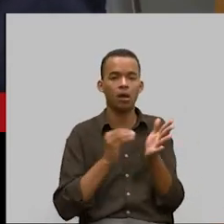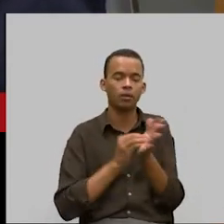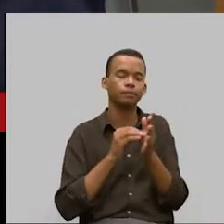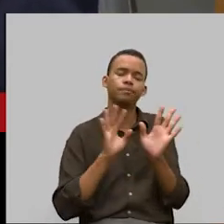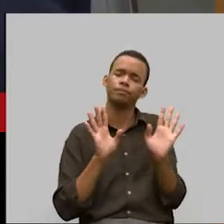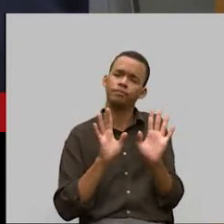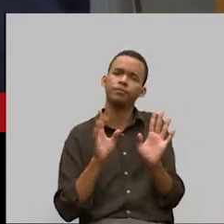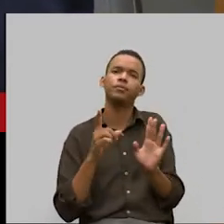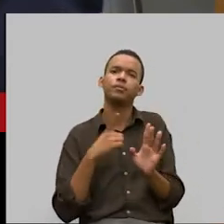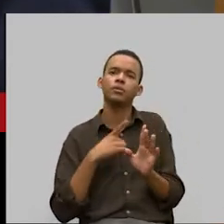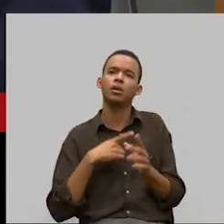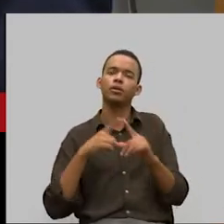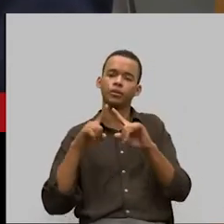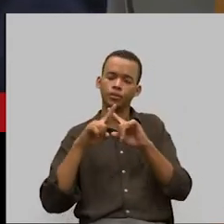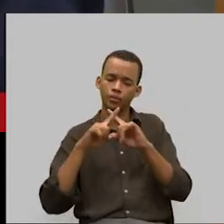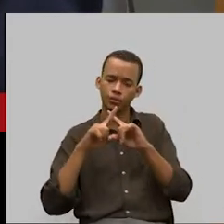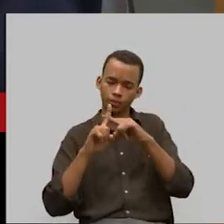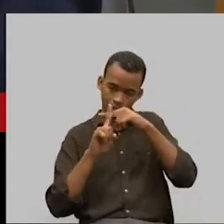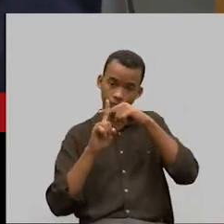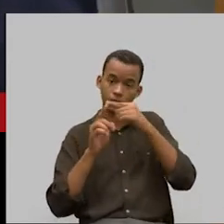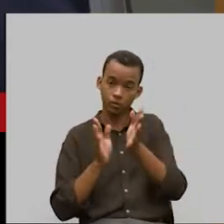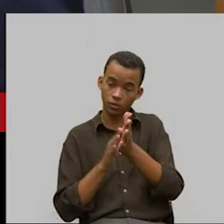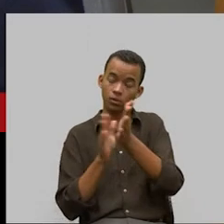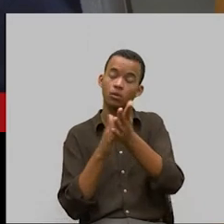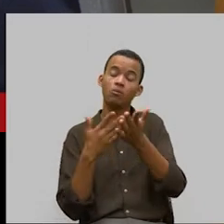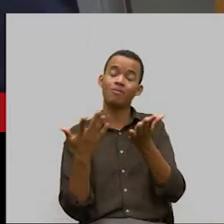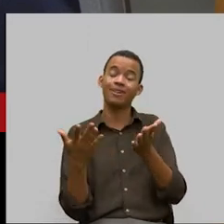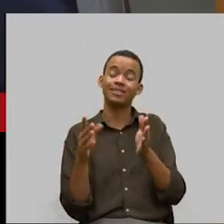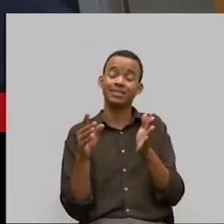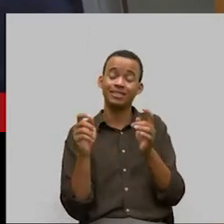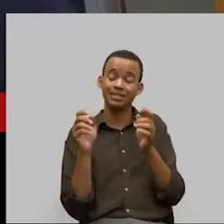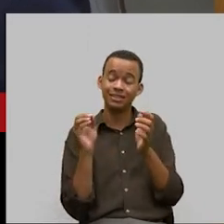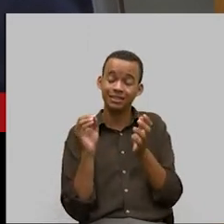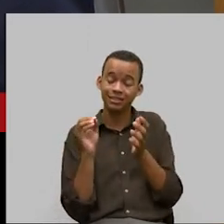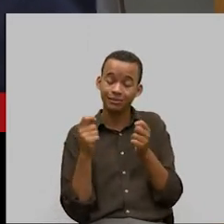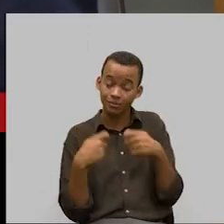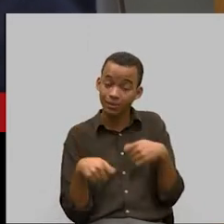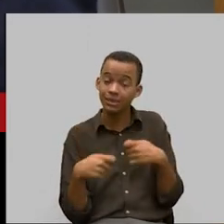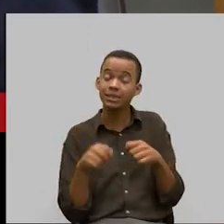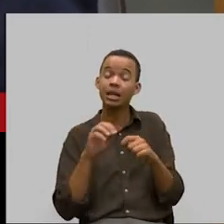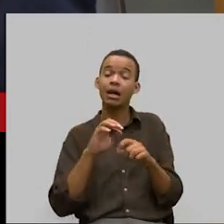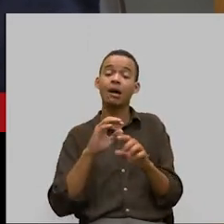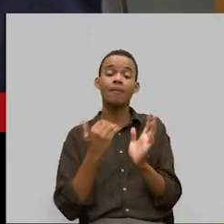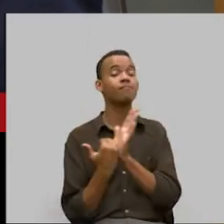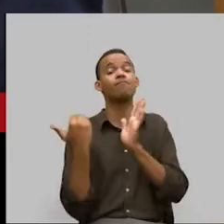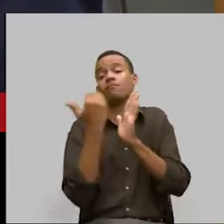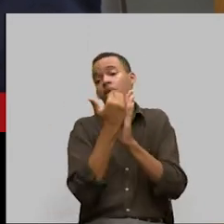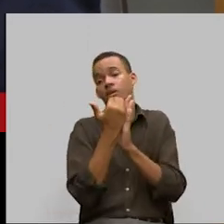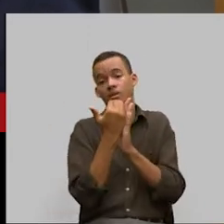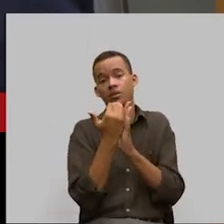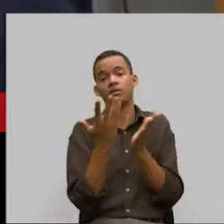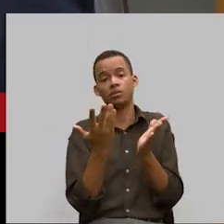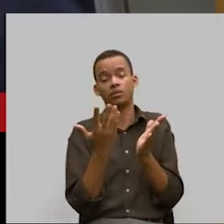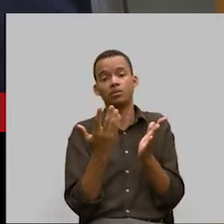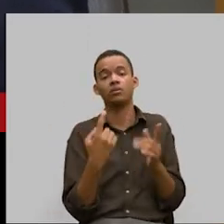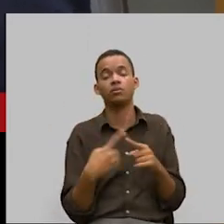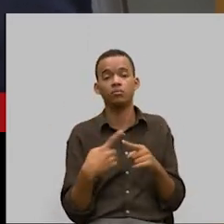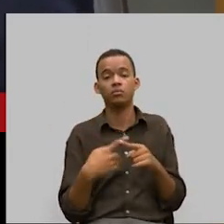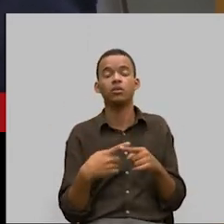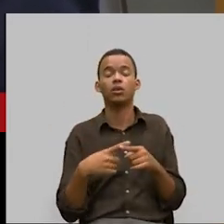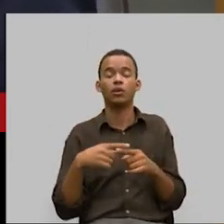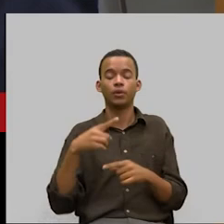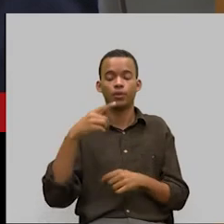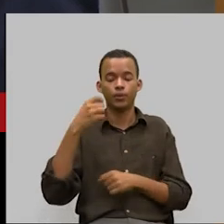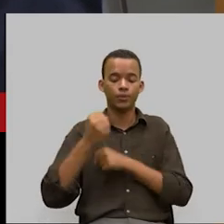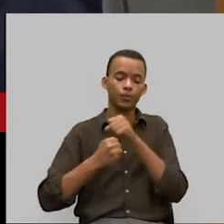feito mas não tem sido o suficiente e a gente tá cansado de todo o ano a gente ter a mesma